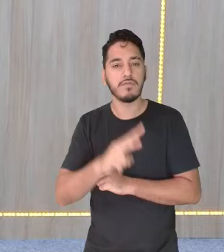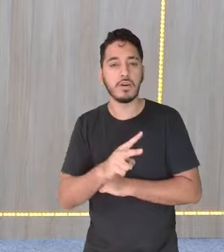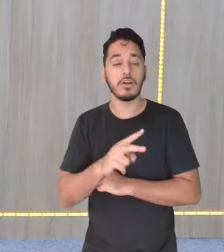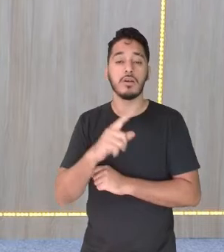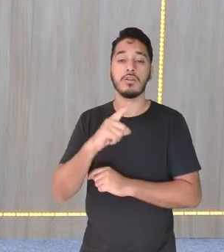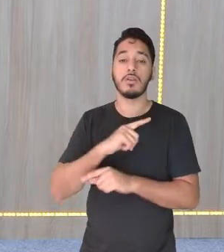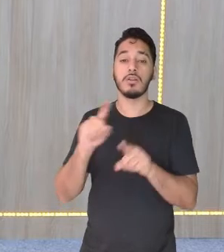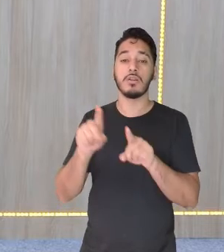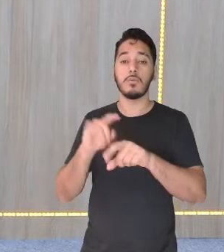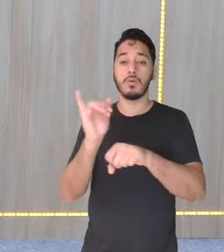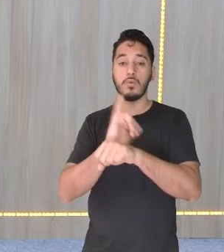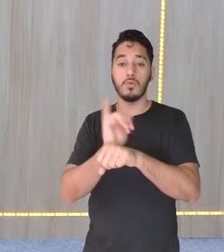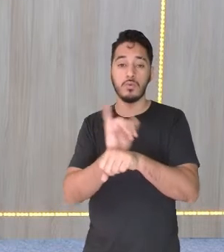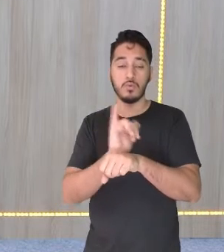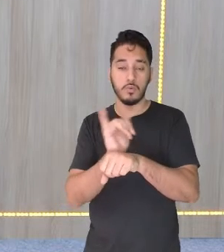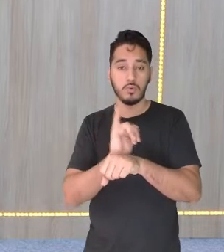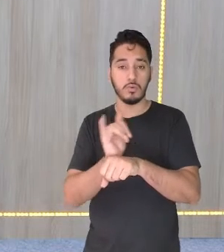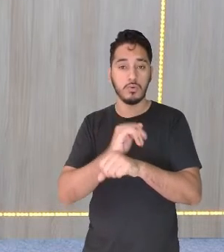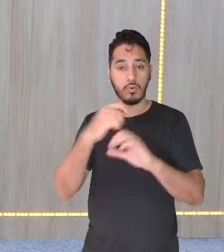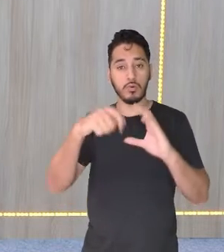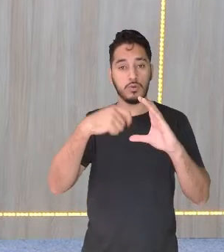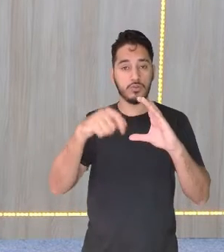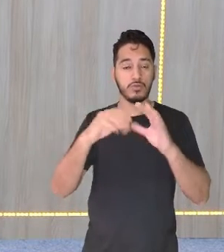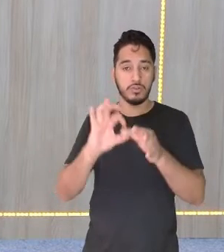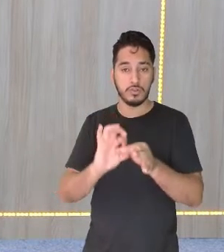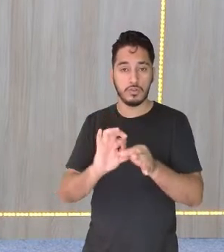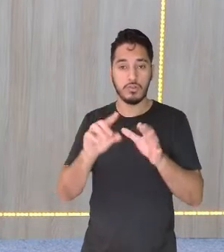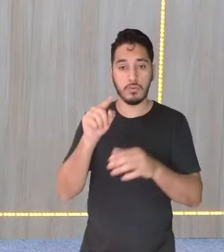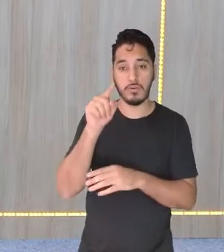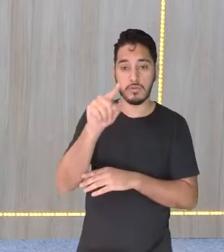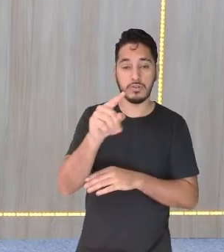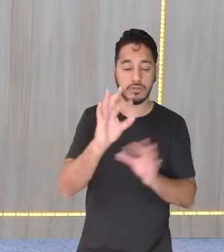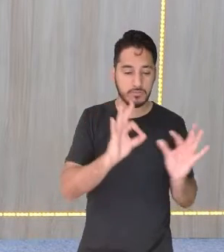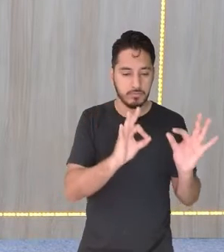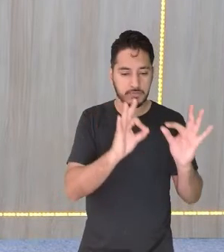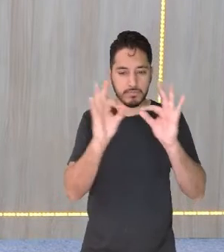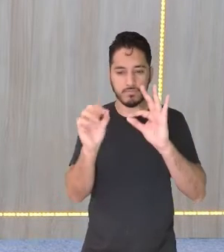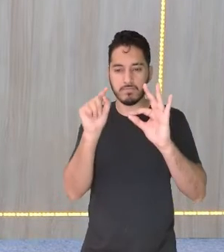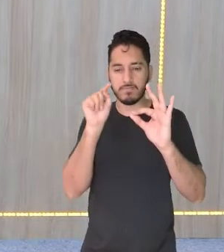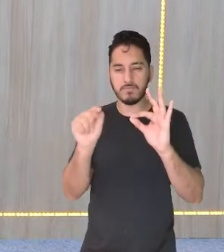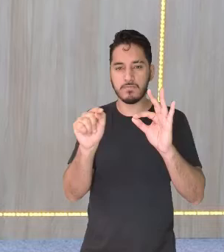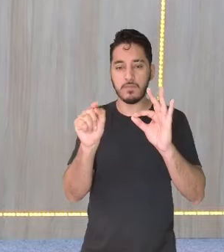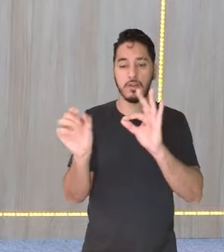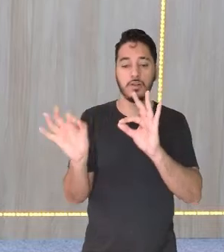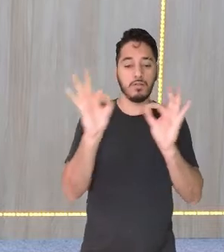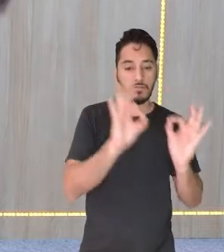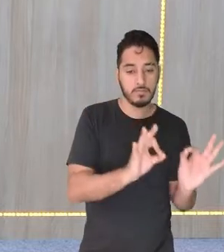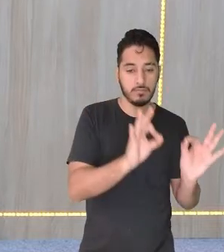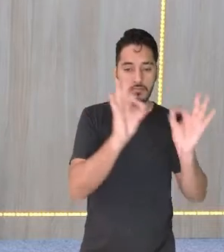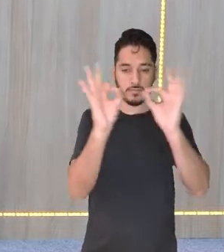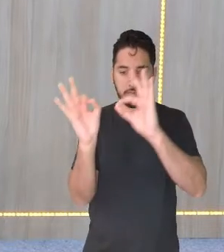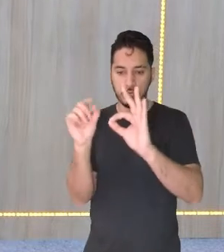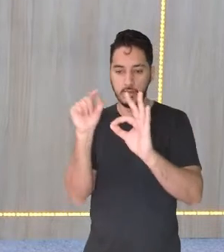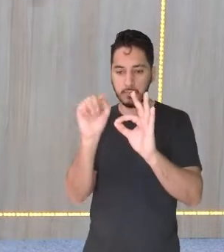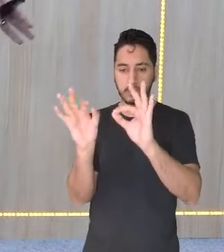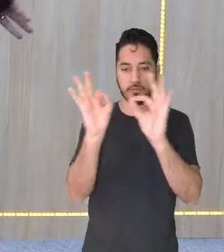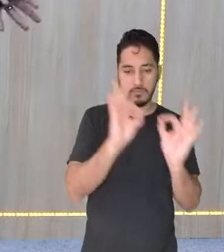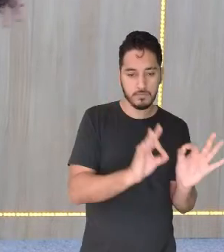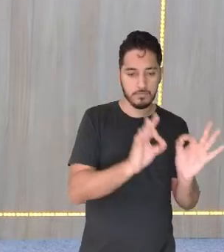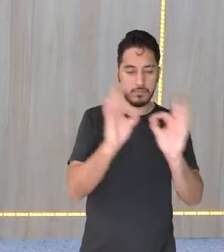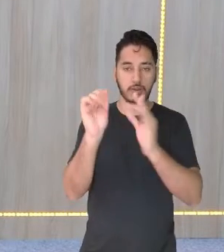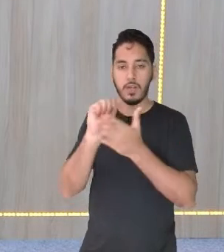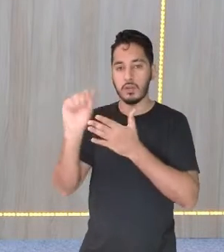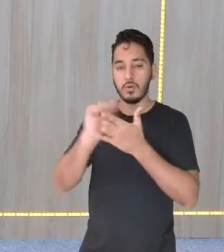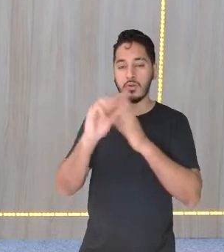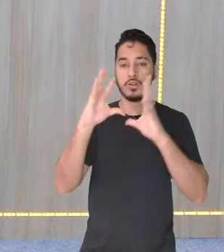Tem um canal do YouTube lá com os vídeos disponíveis para você assistir novamente a aula, reassiste lá, anota tudo